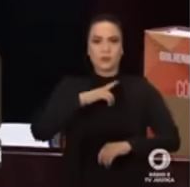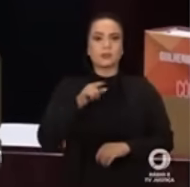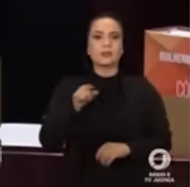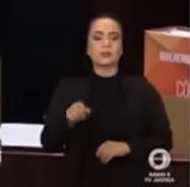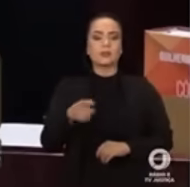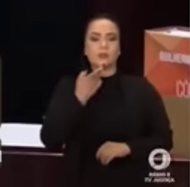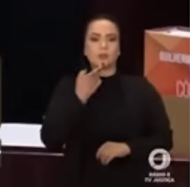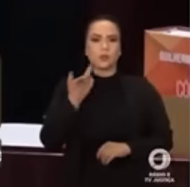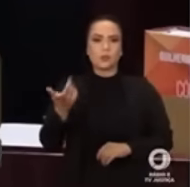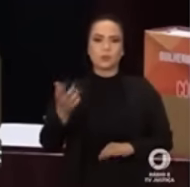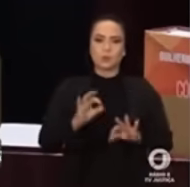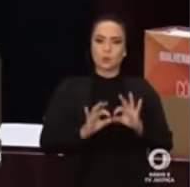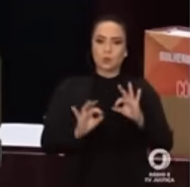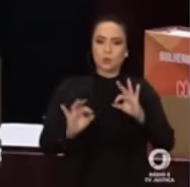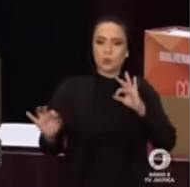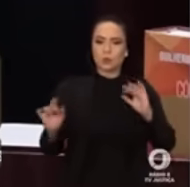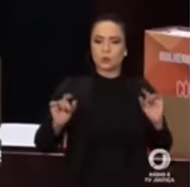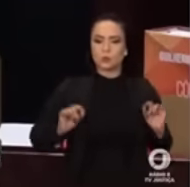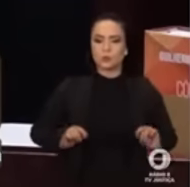citando longamente,